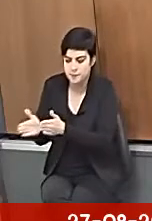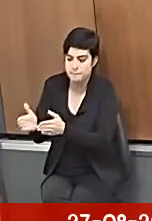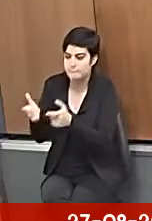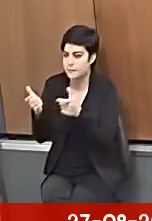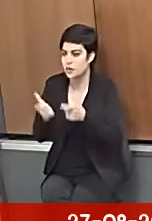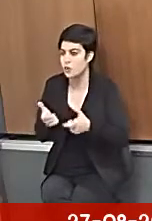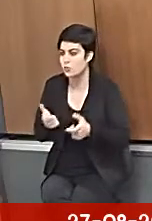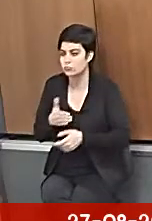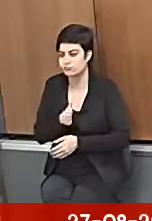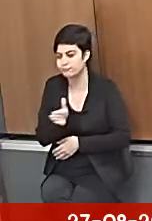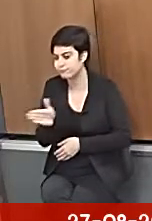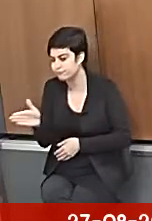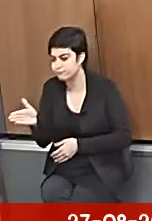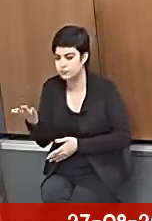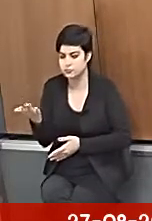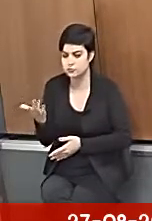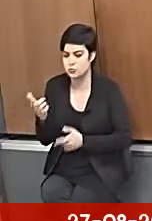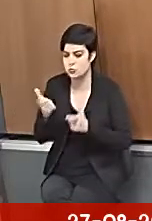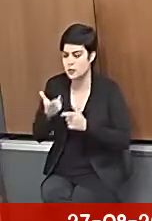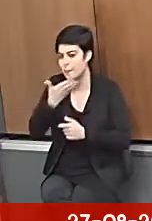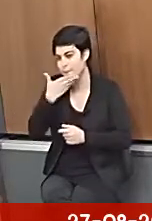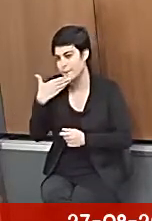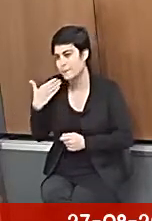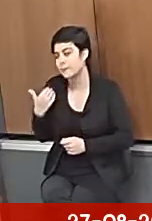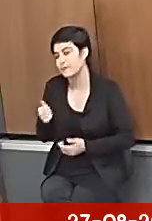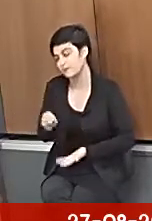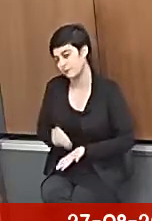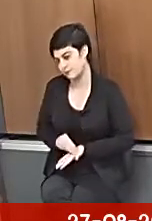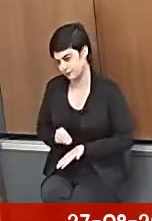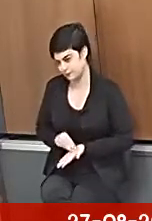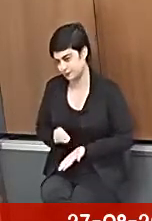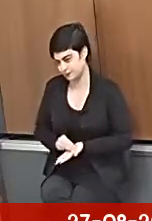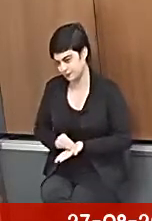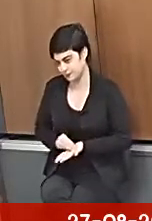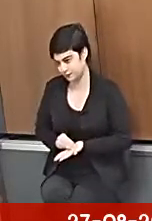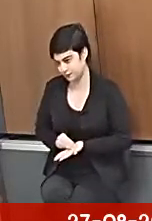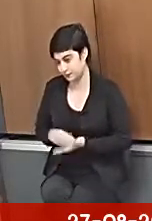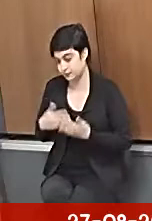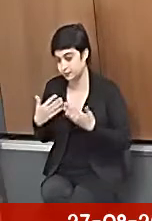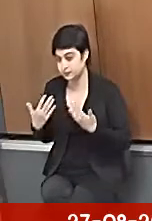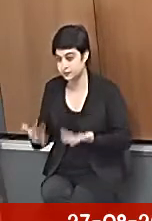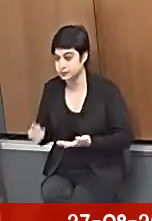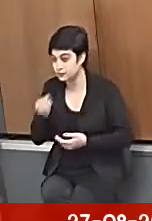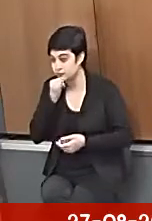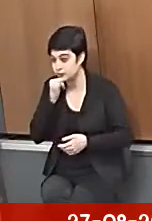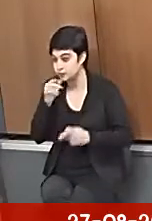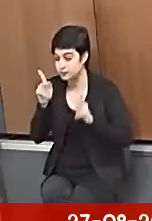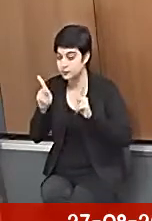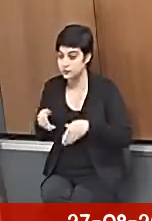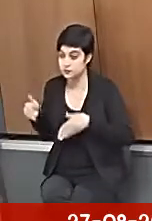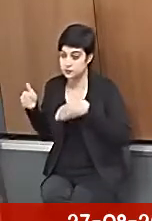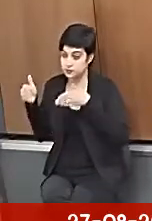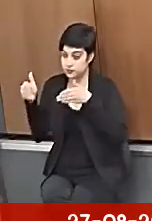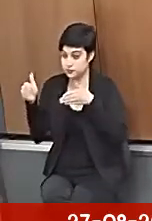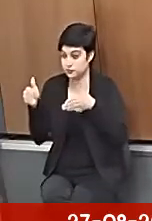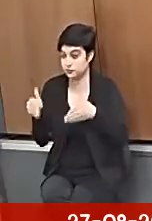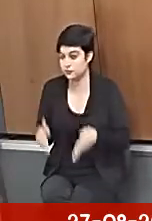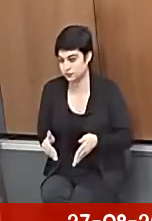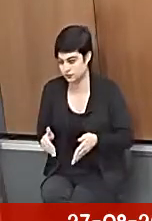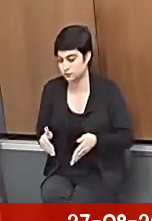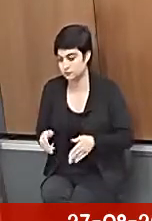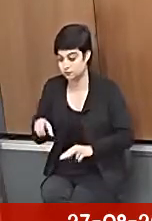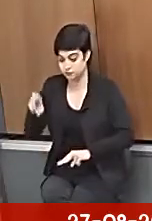acolhidas onde elas serão recepcionados o samu dizia que a da pessoa que chega é na